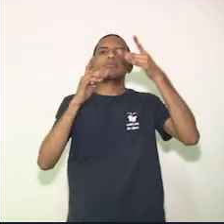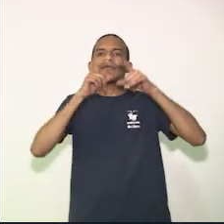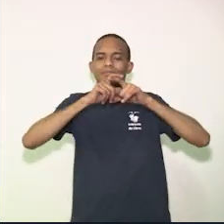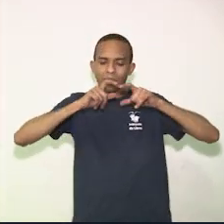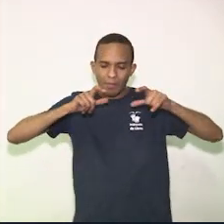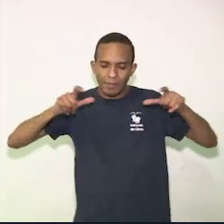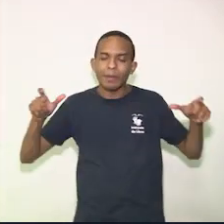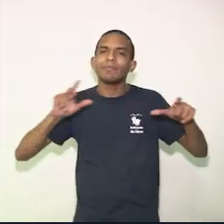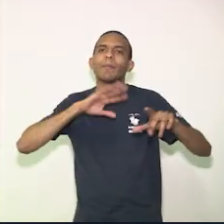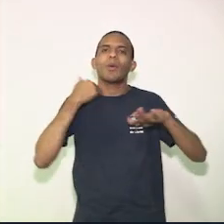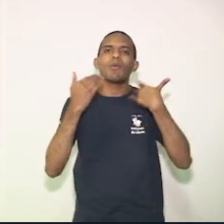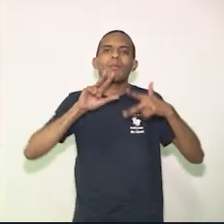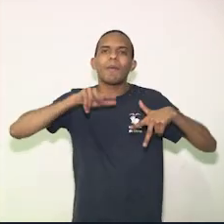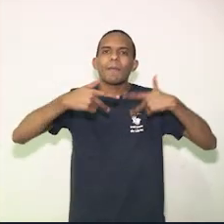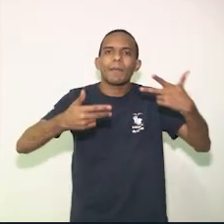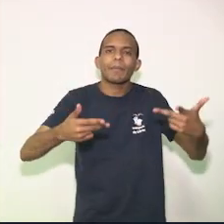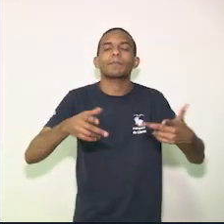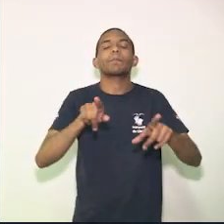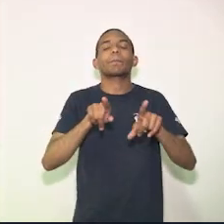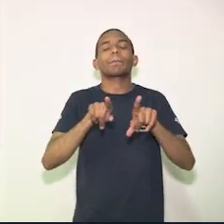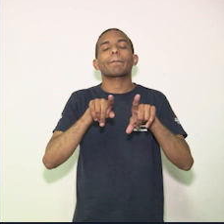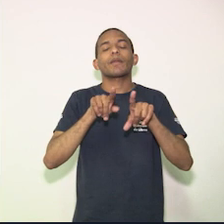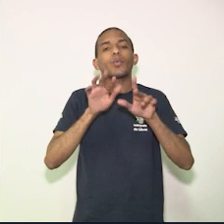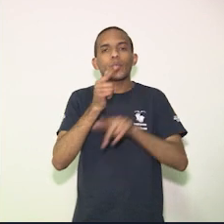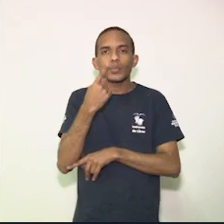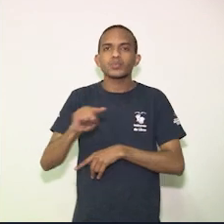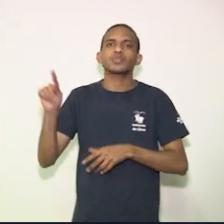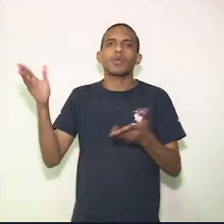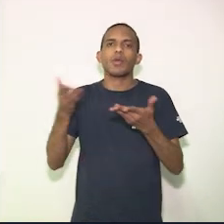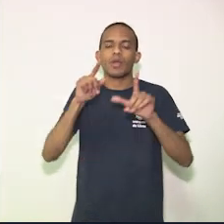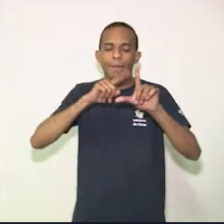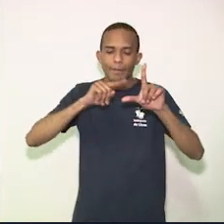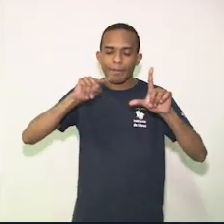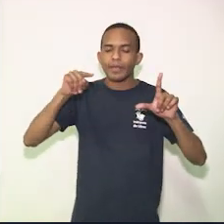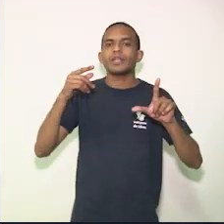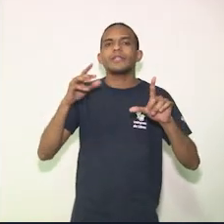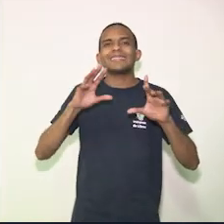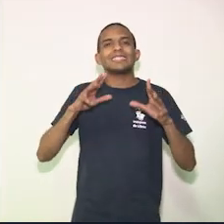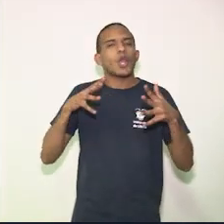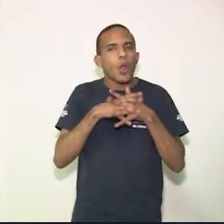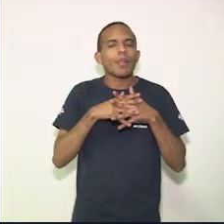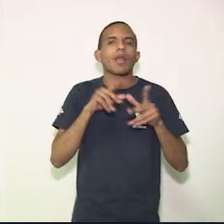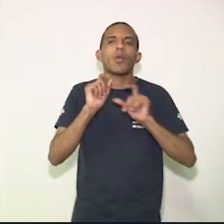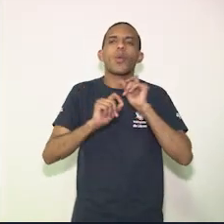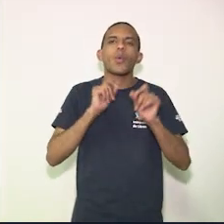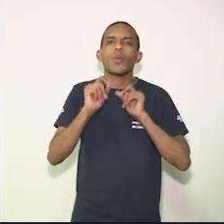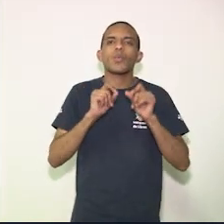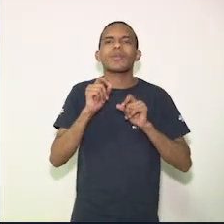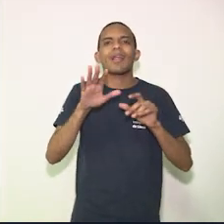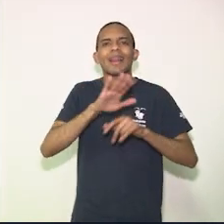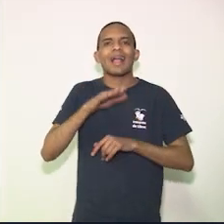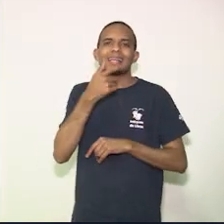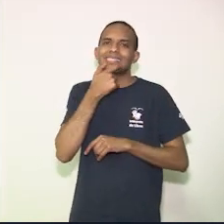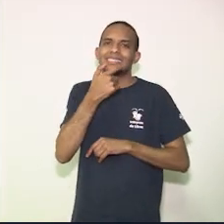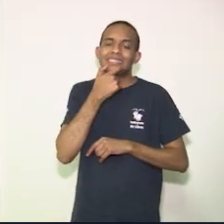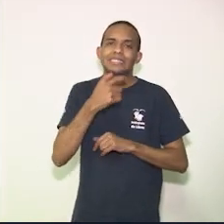a taxa de óbitos na Espanha. E, finalmente, o último gráfico, e o mais complexo, é do Reino